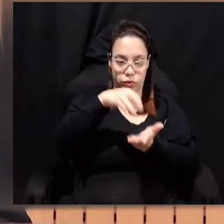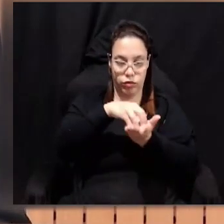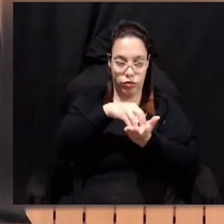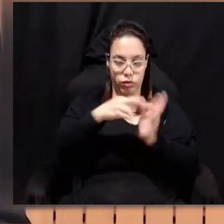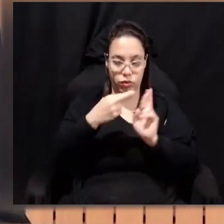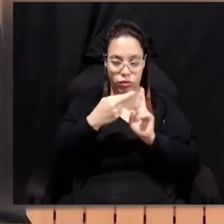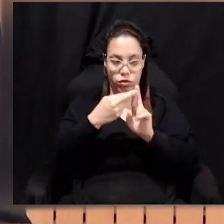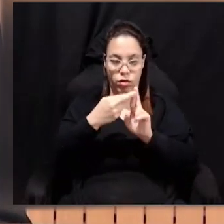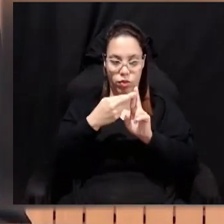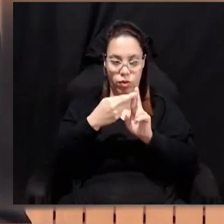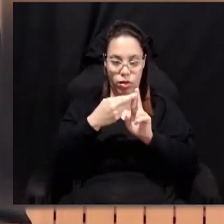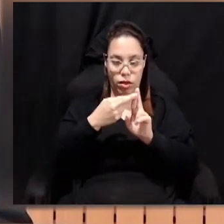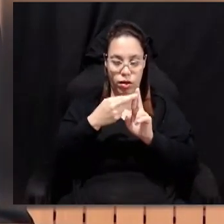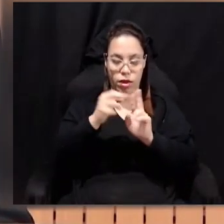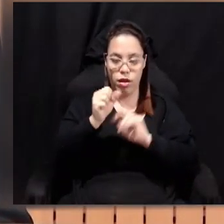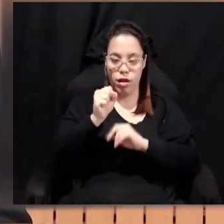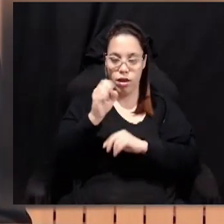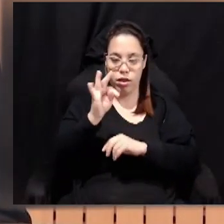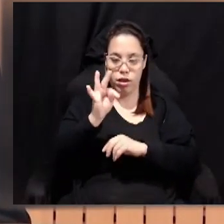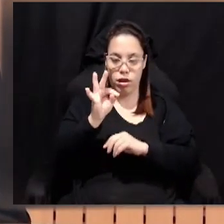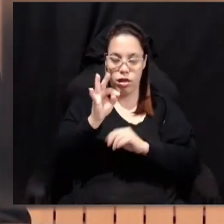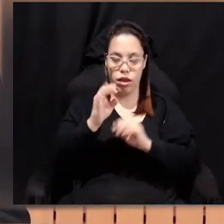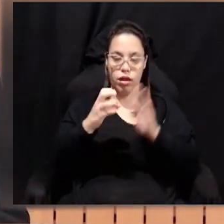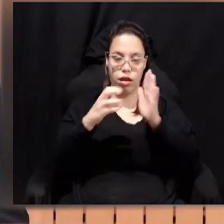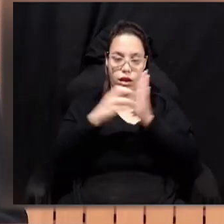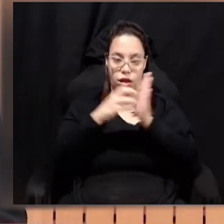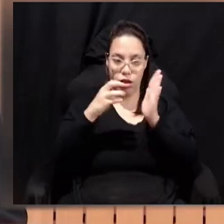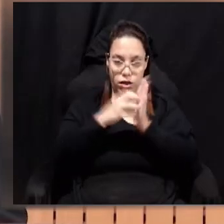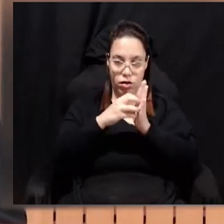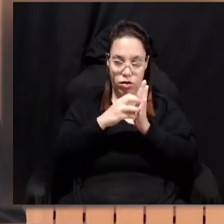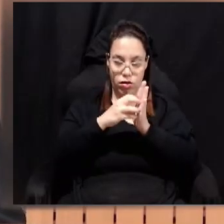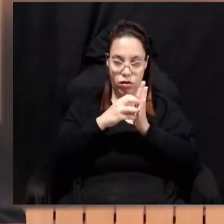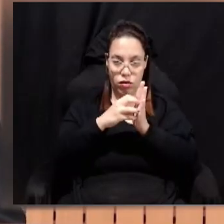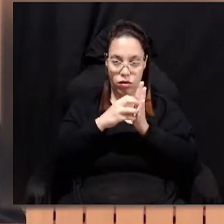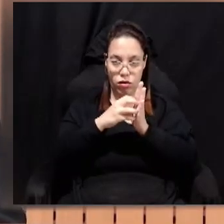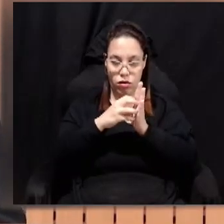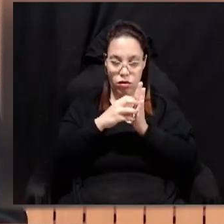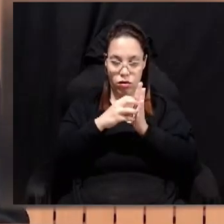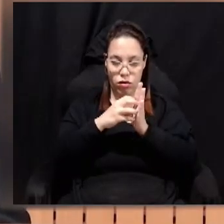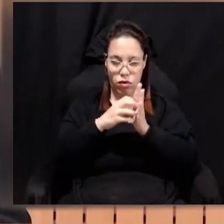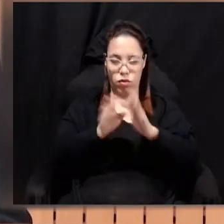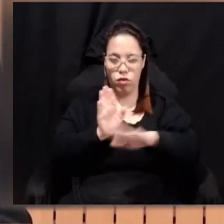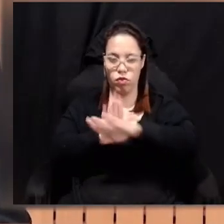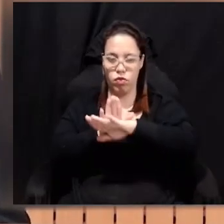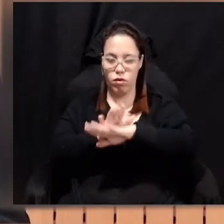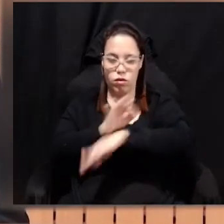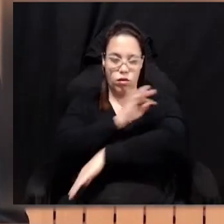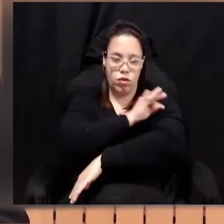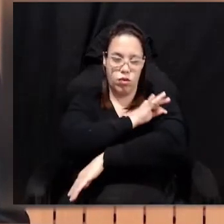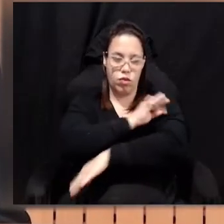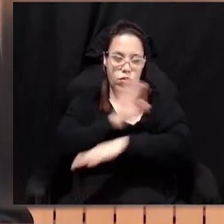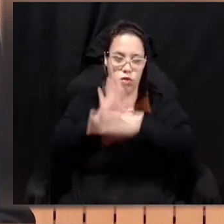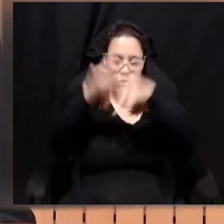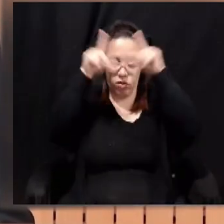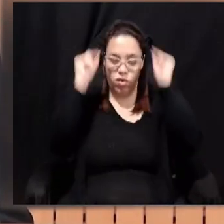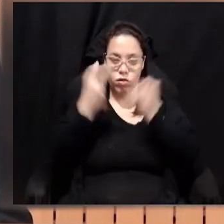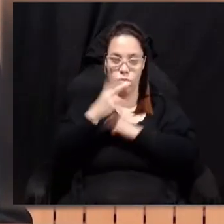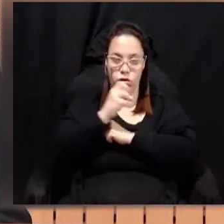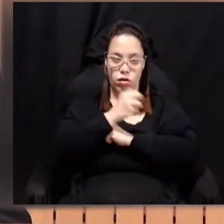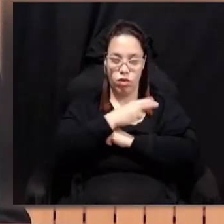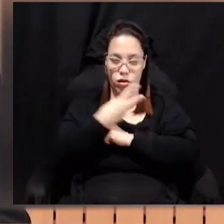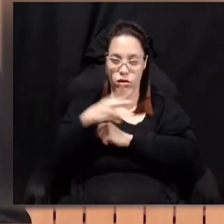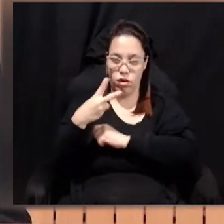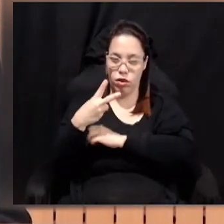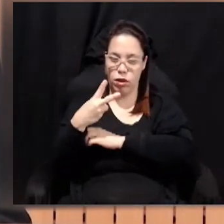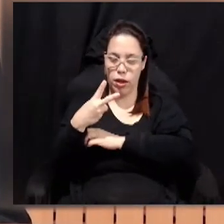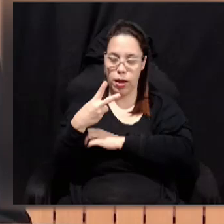e Hepatites Virais de Campinas, onde atuou como enfermeiro até 2022. Desde então, assumiu